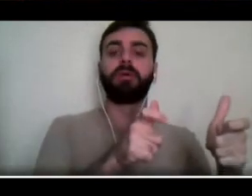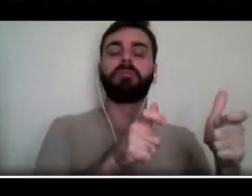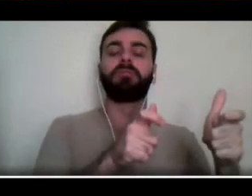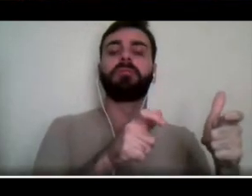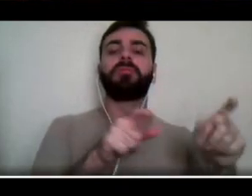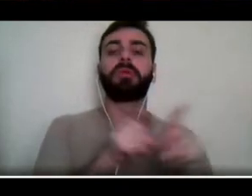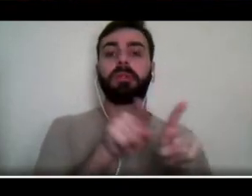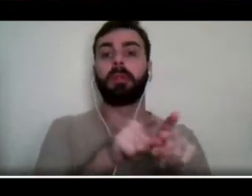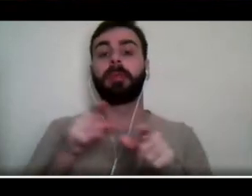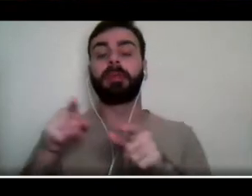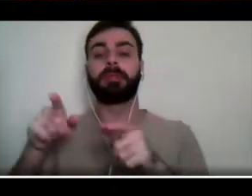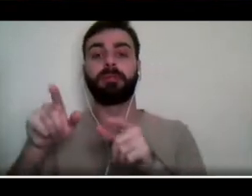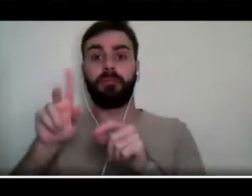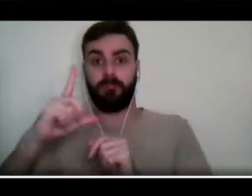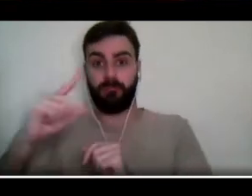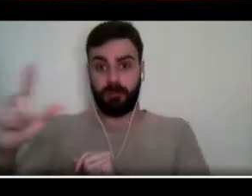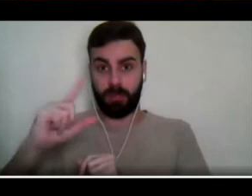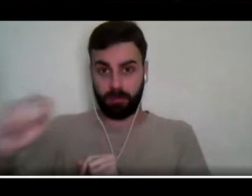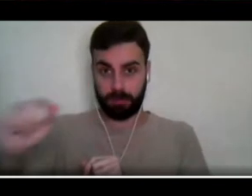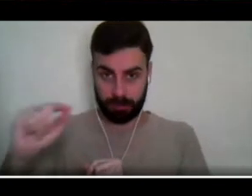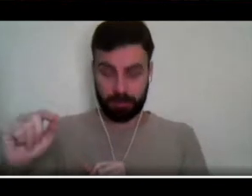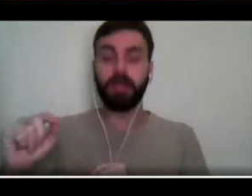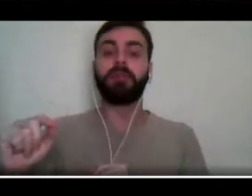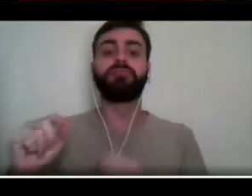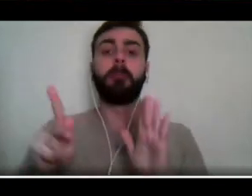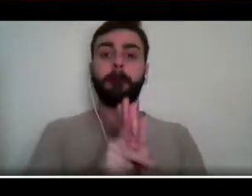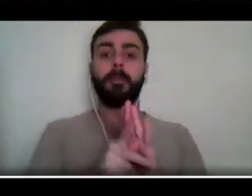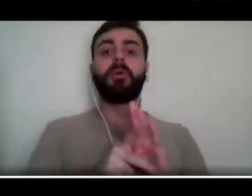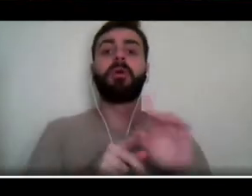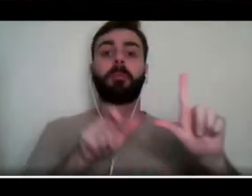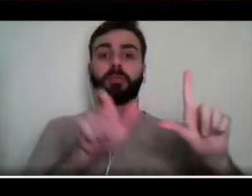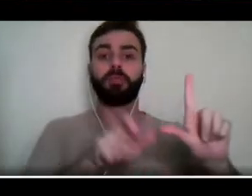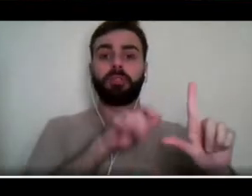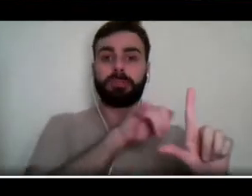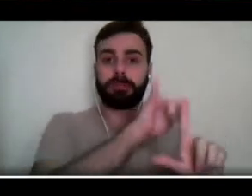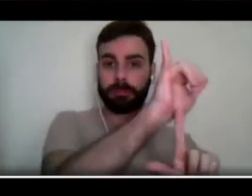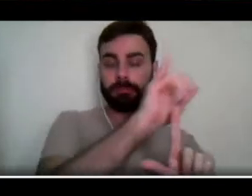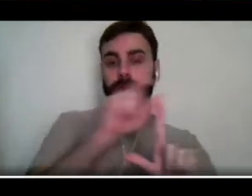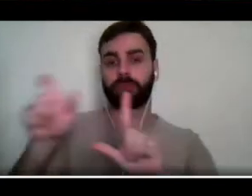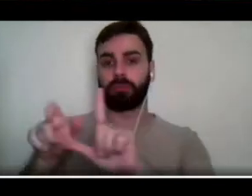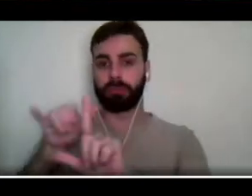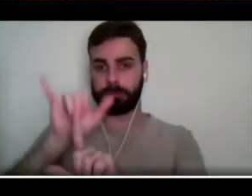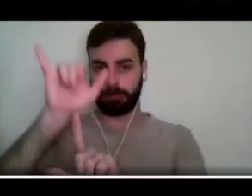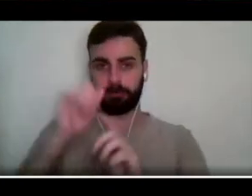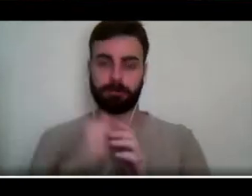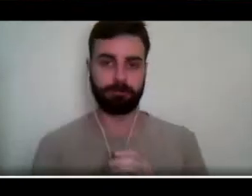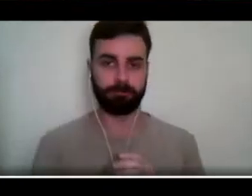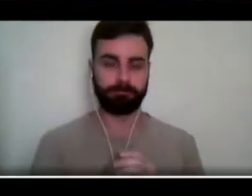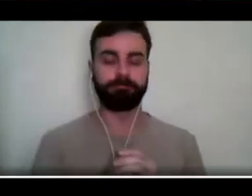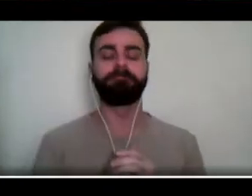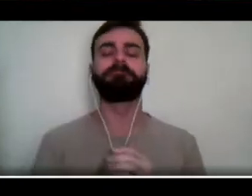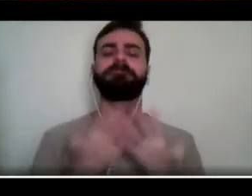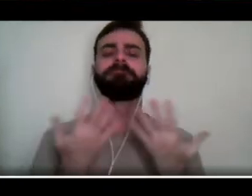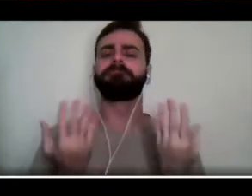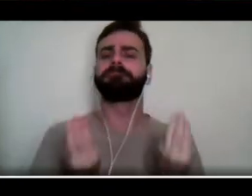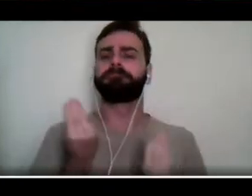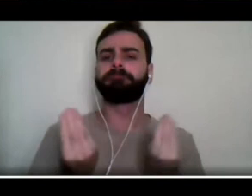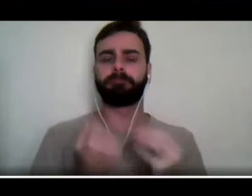negócio aqui? Aqui, beleza. Então, ó, ele pede diagramas de X em função do